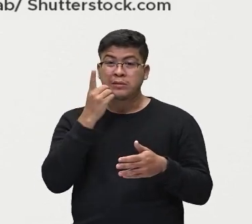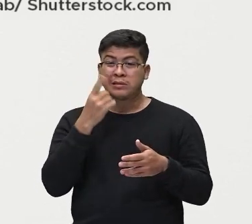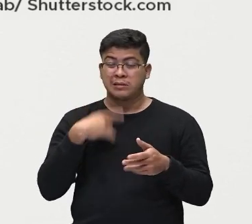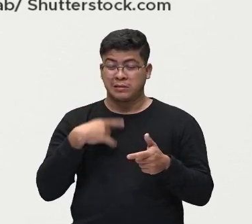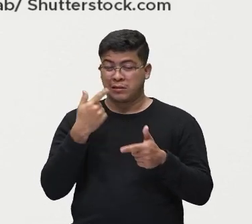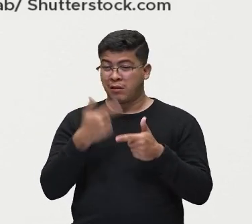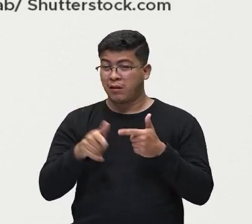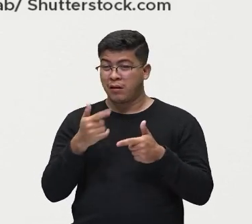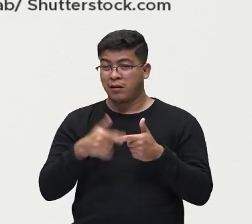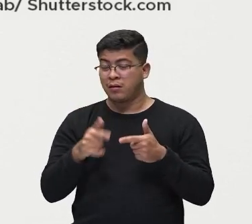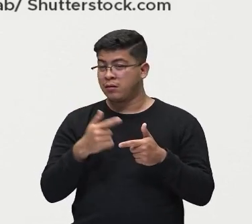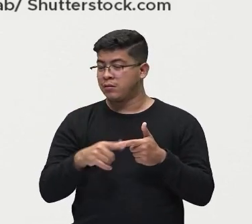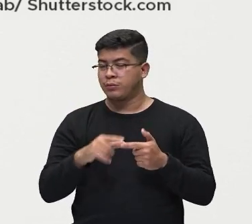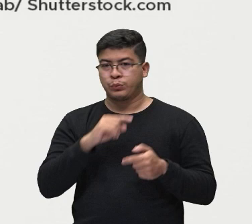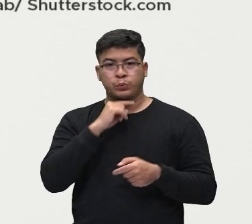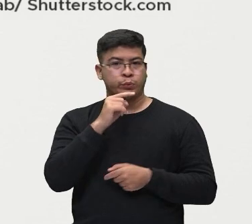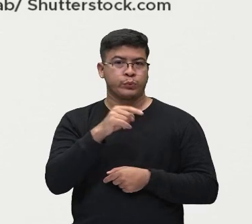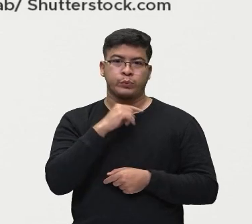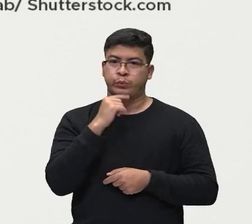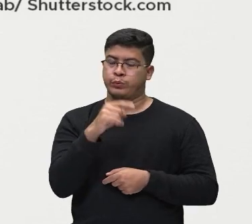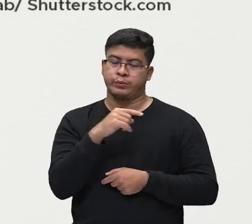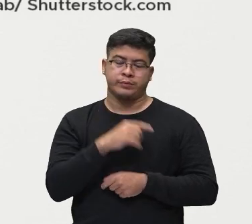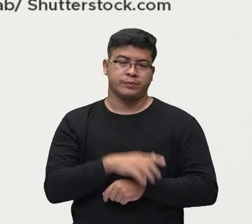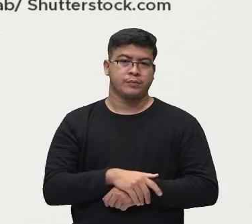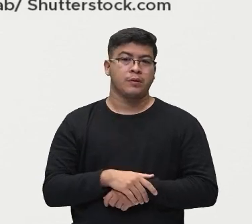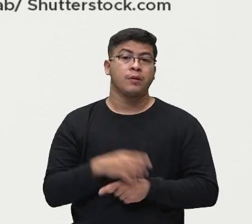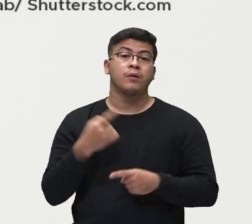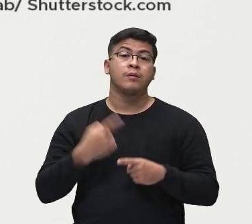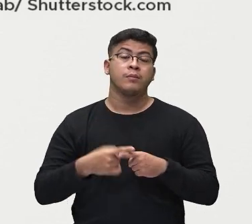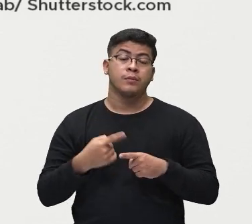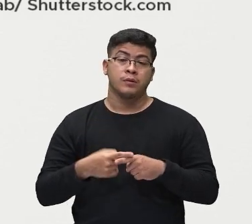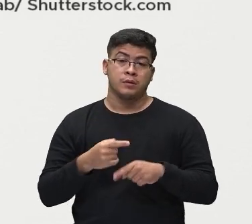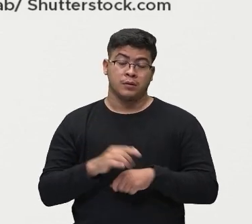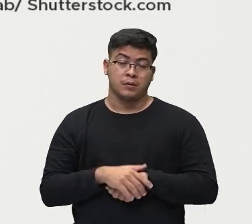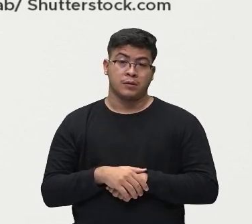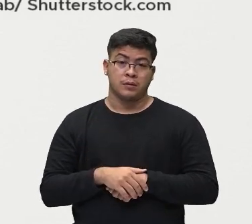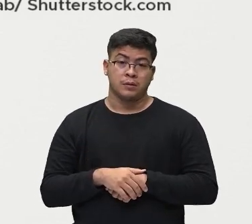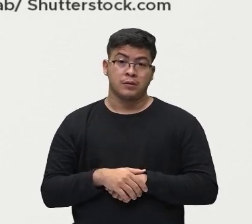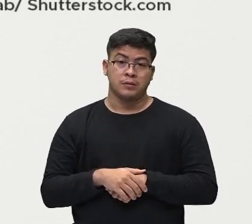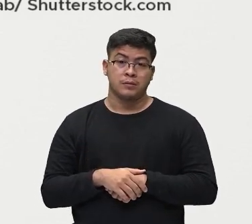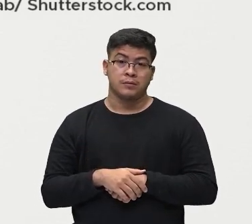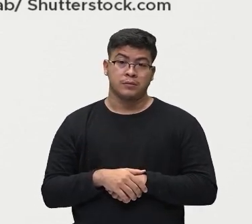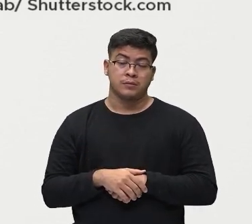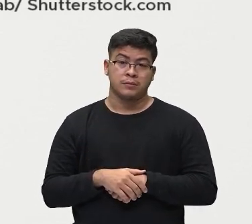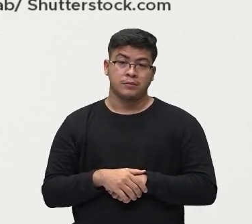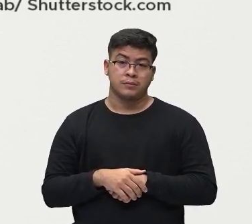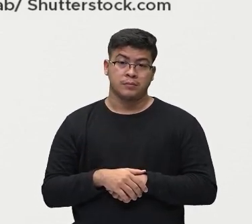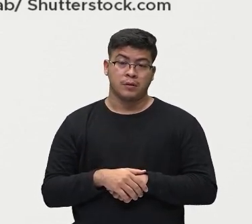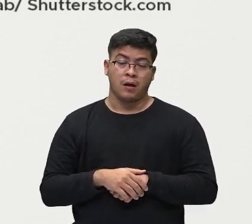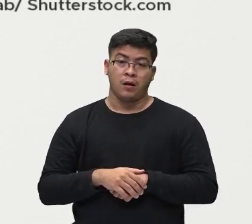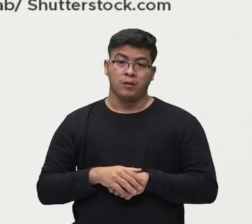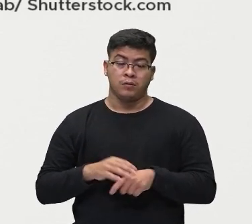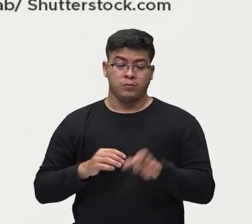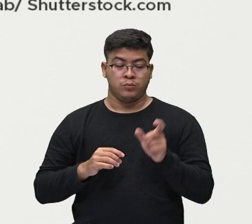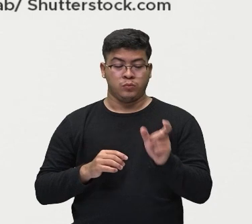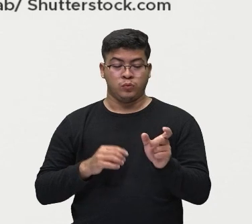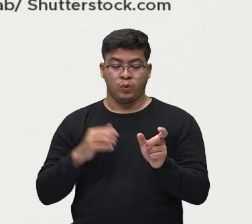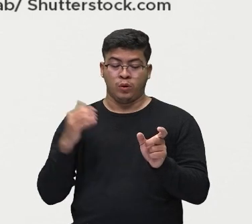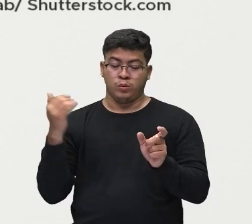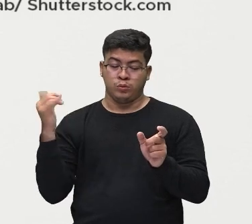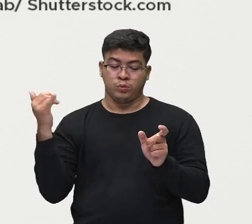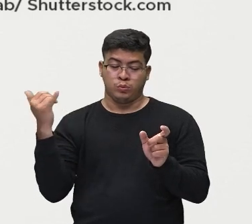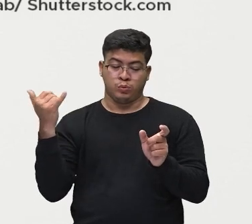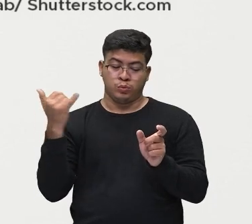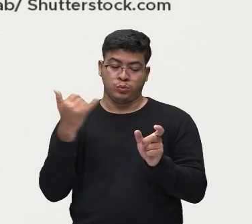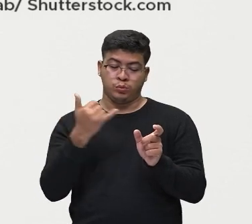problema, o seu ferro não funciona mais. Por quê? Porque a resistência que recebe a energia